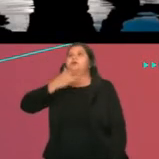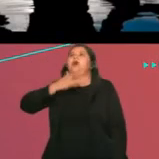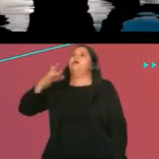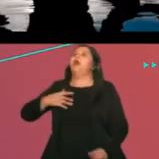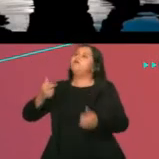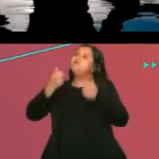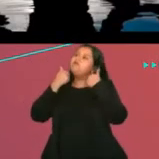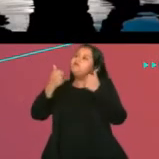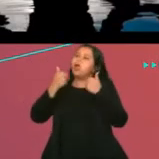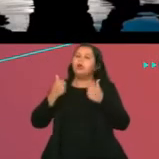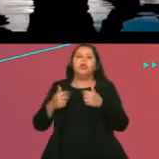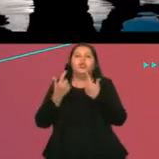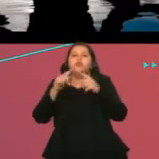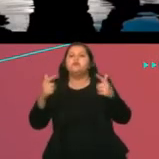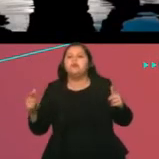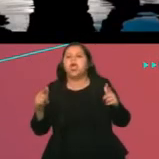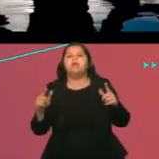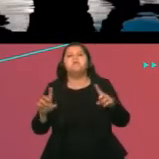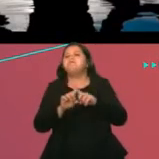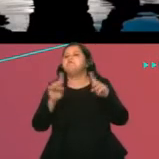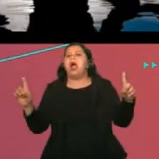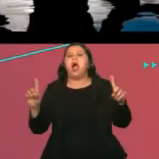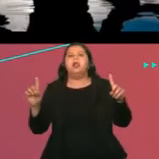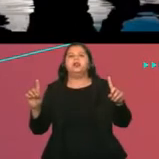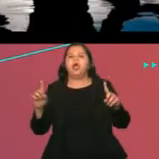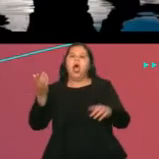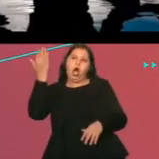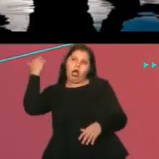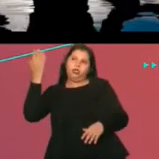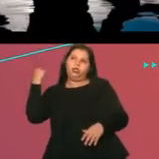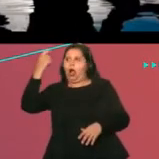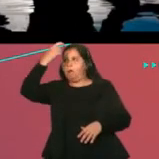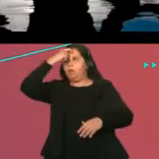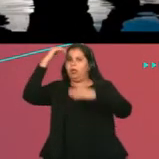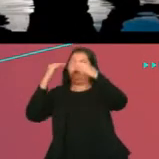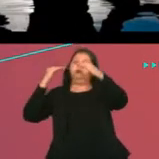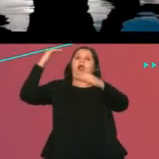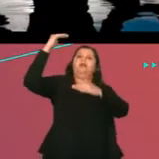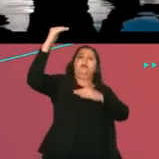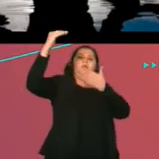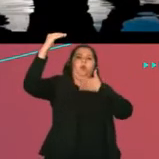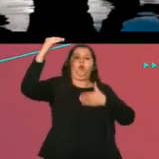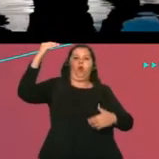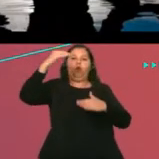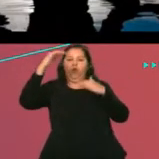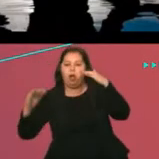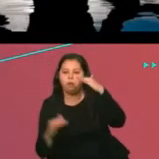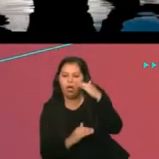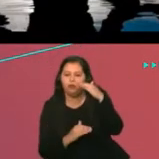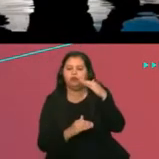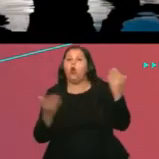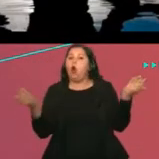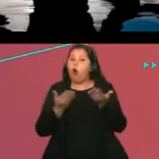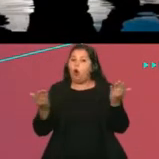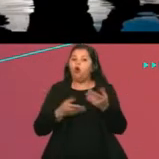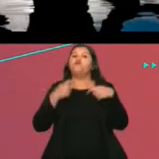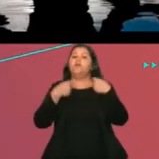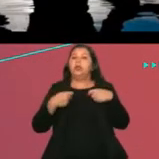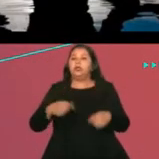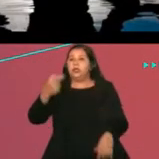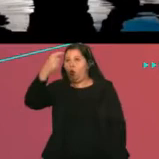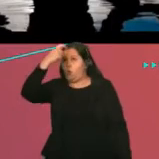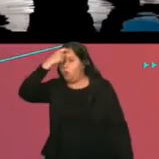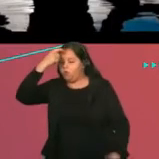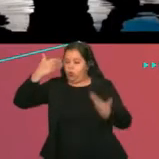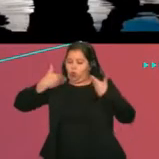existe mais essa e ela Arquias nação dois construtos igualmente importante eu tenho que ter um corpo físico